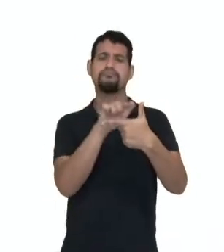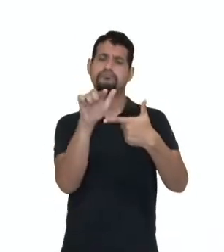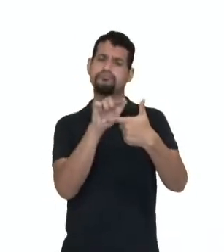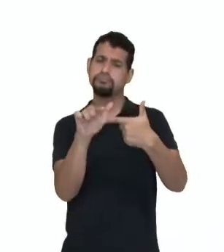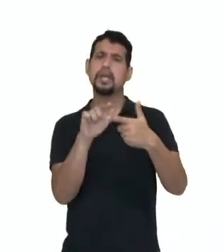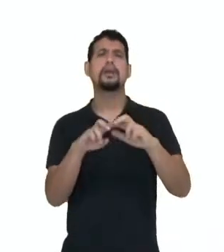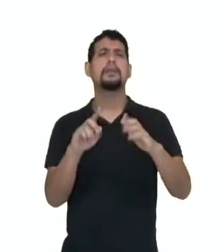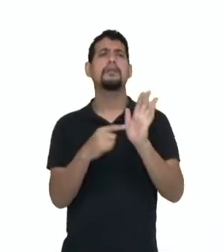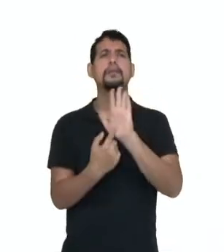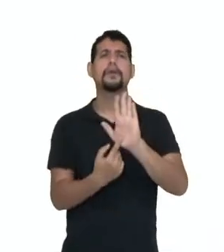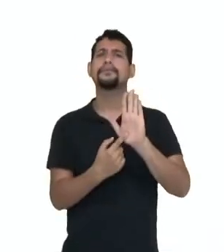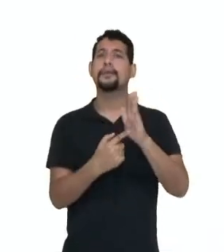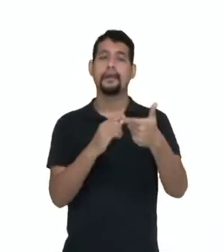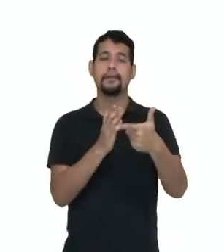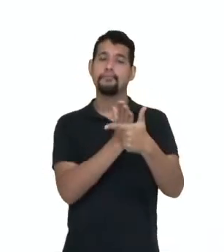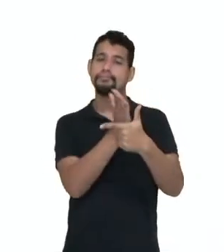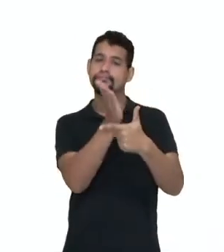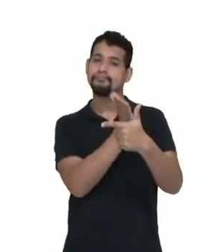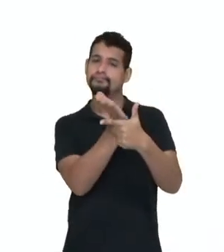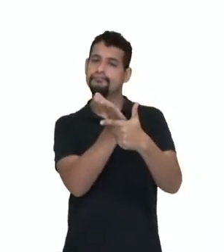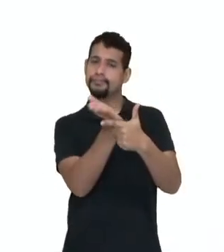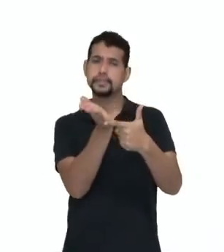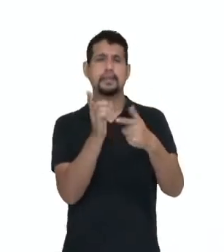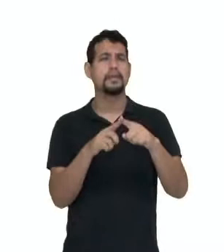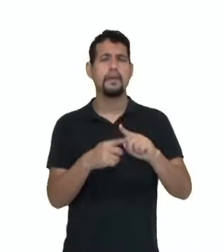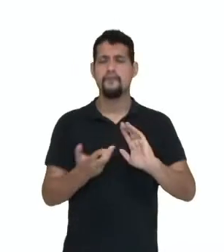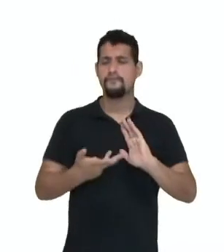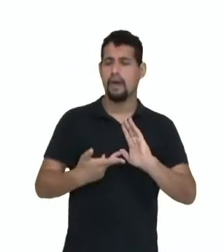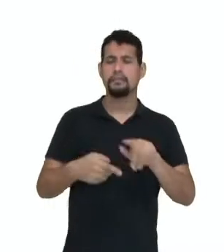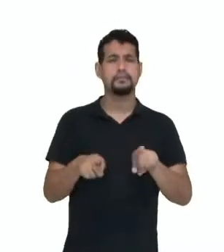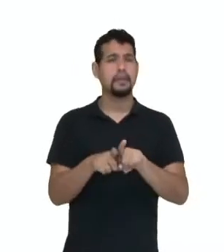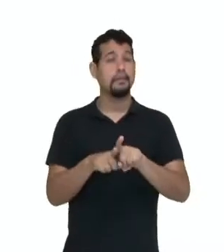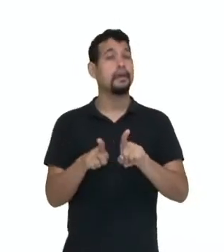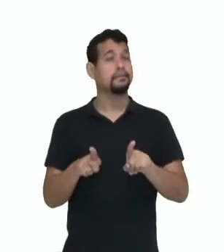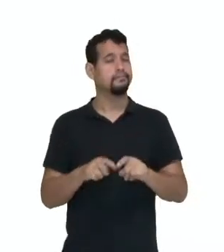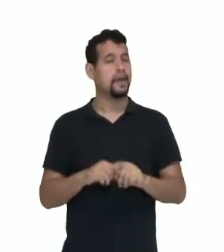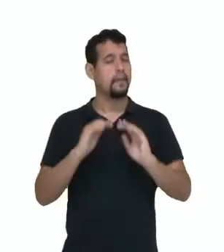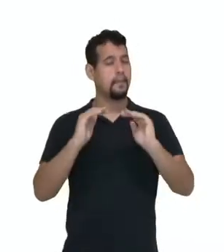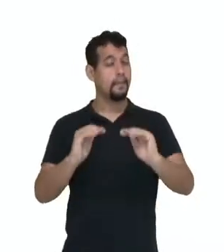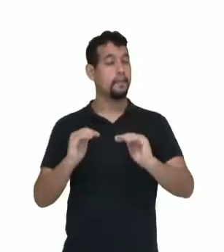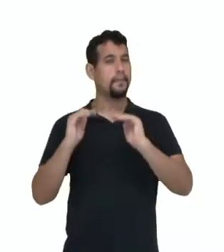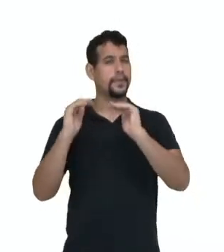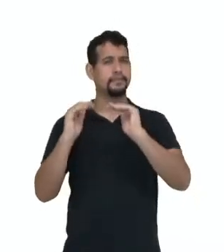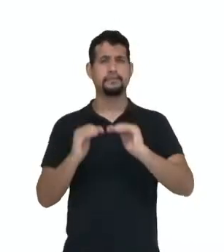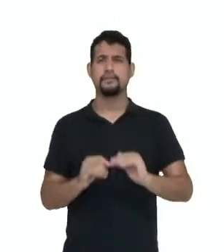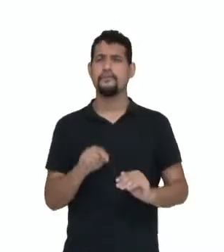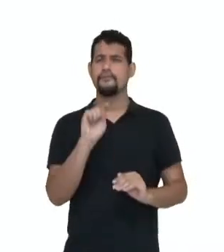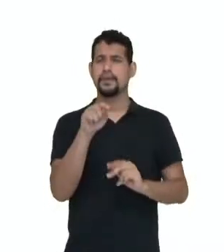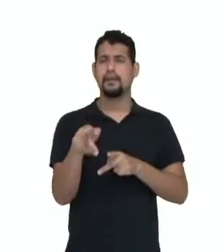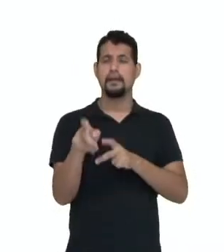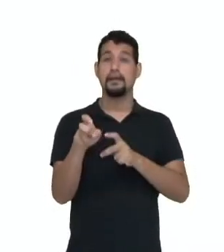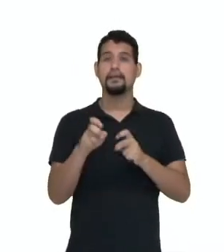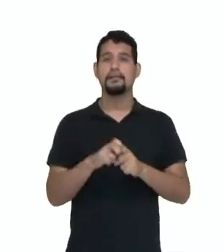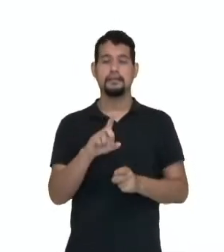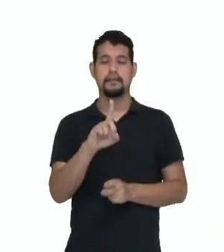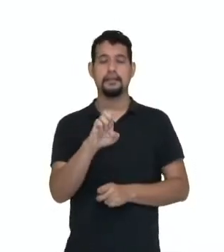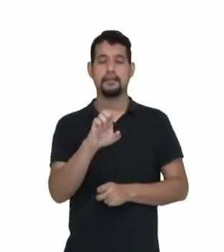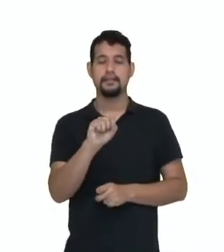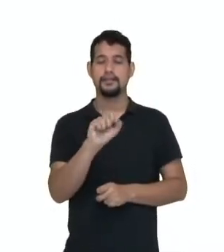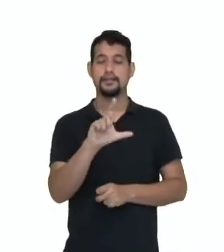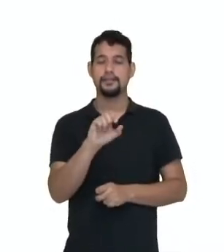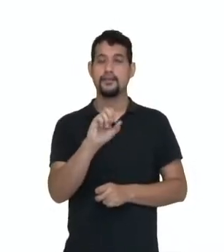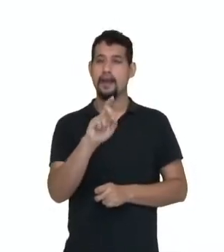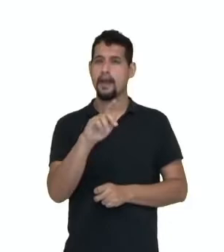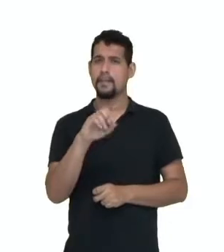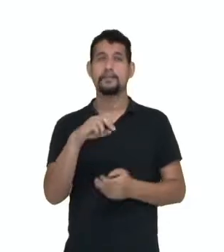de um corpo conforme o tempo e a sua velocidade aumentam. Você percebe que o deslocamento é